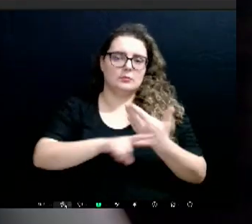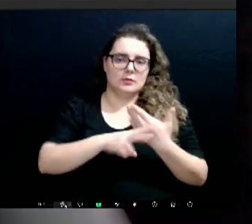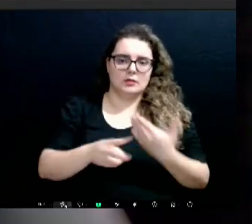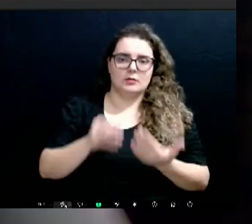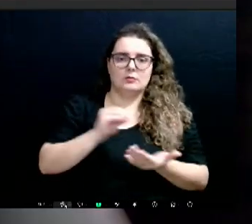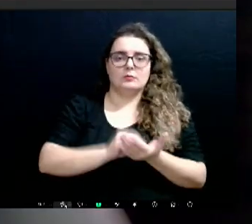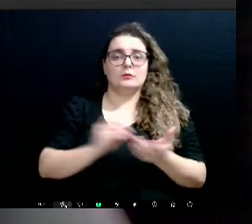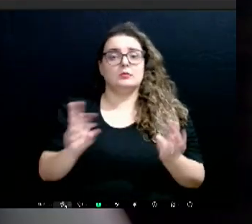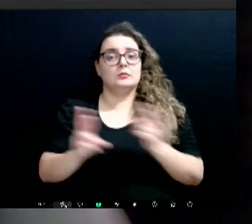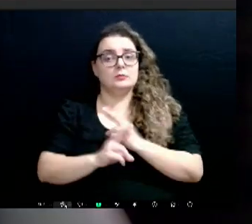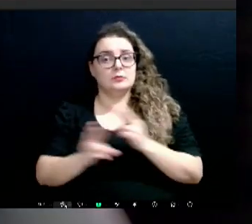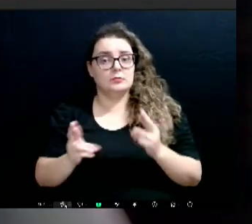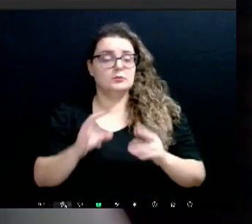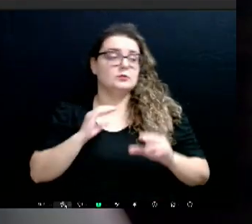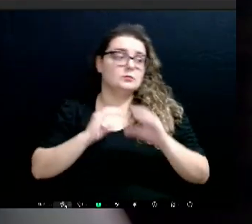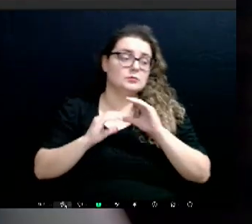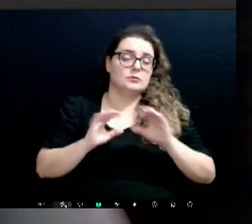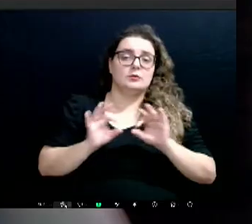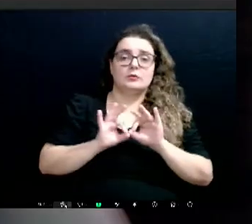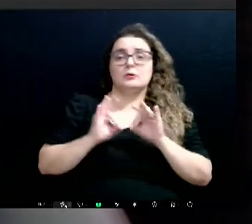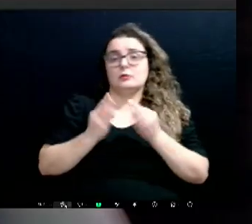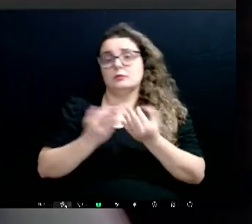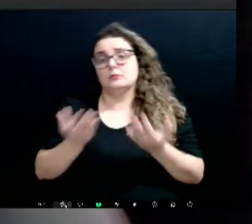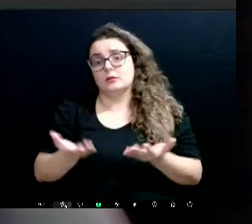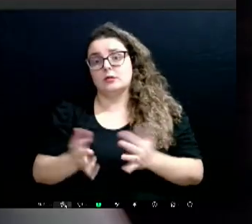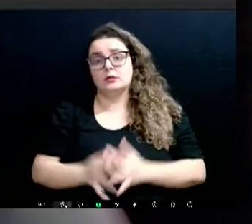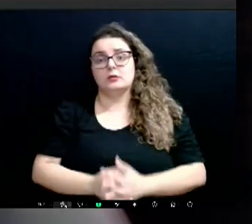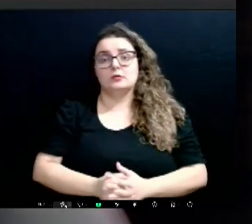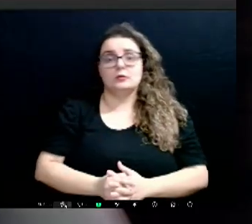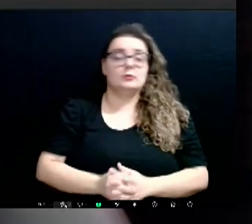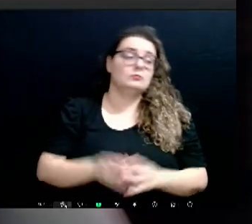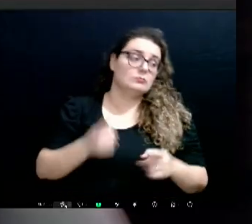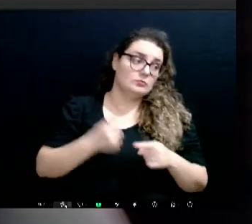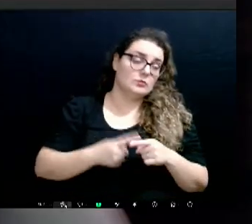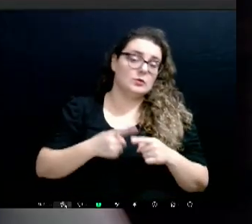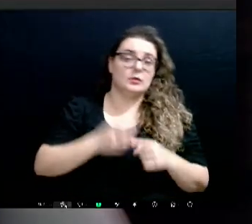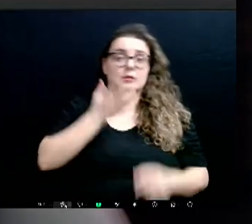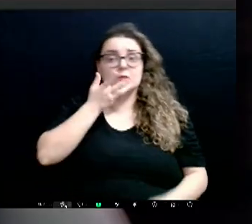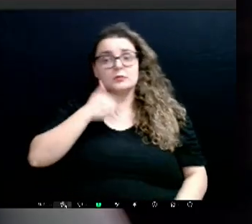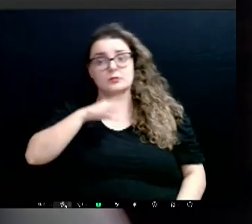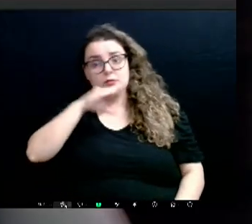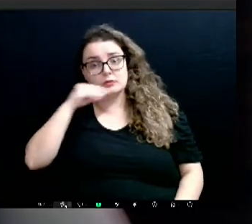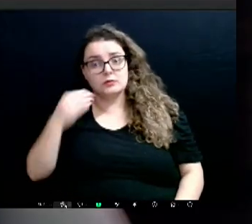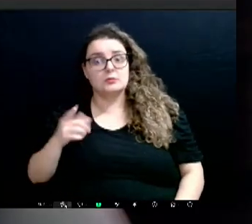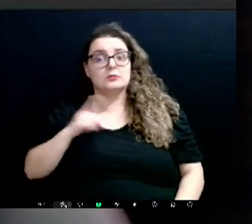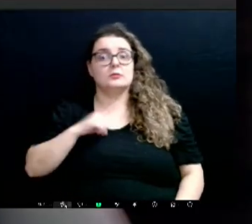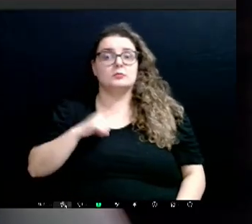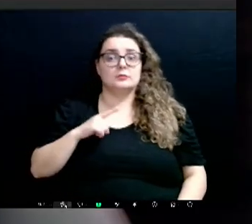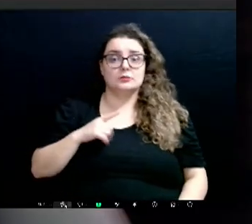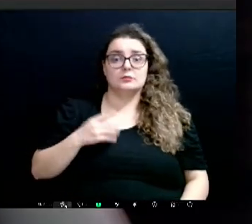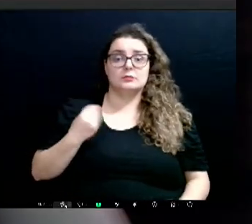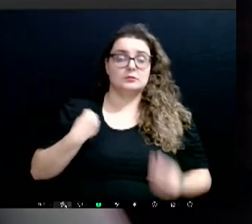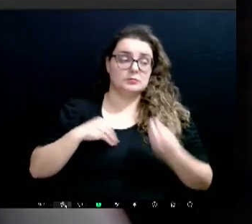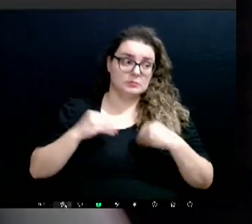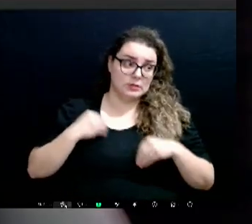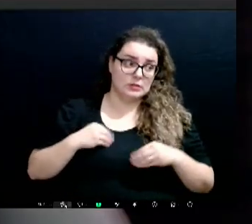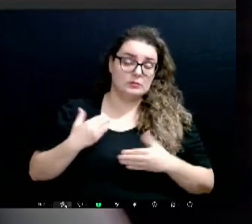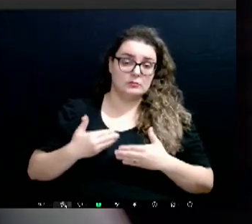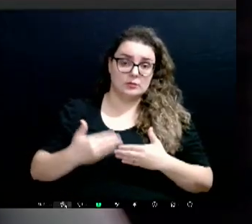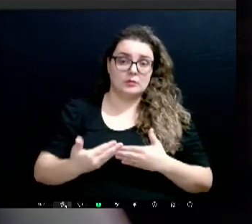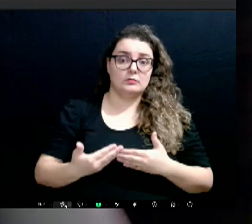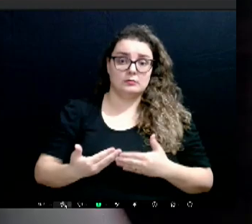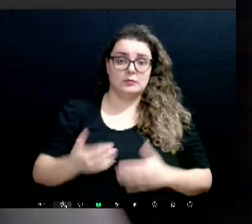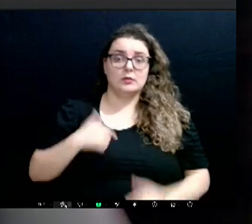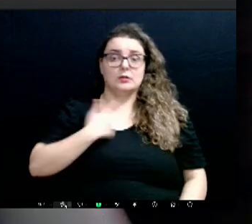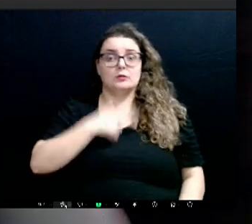de comunicação com a família, né, porque as crianças, os adolescentes, hoje eles têm entrado muito em depressão também, e aí a gente começa a ver por